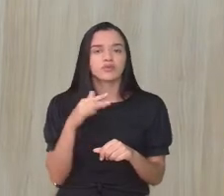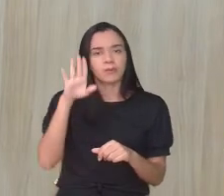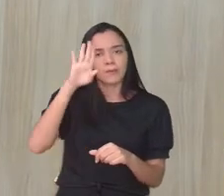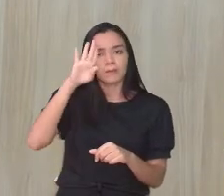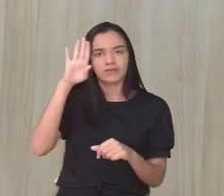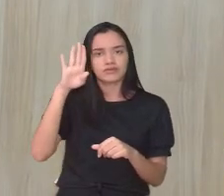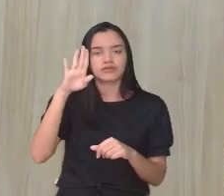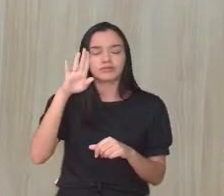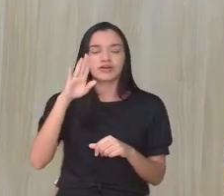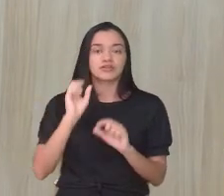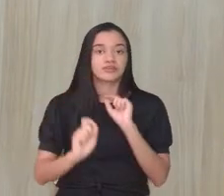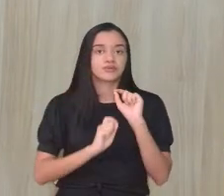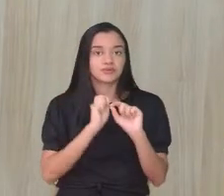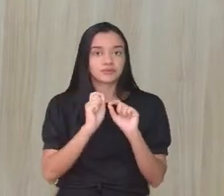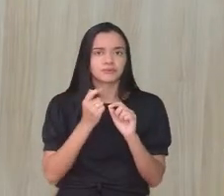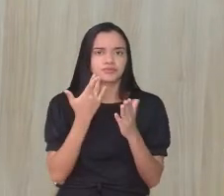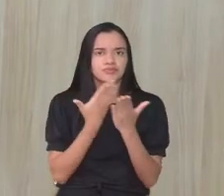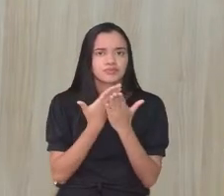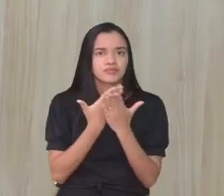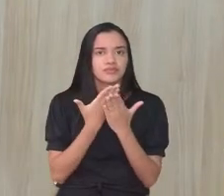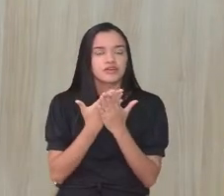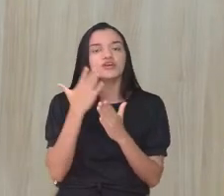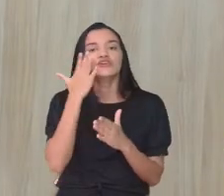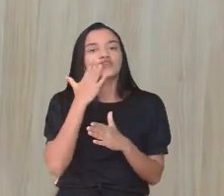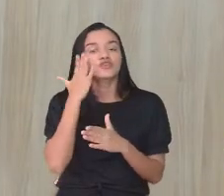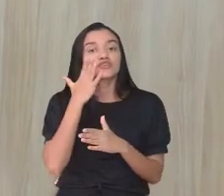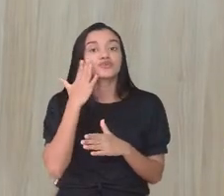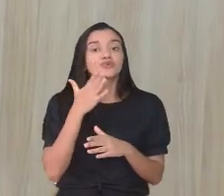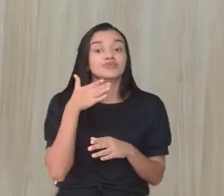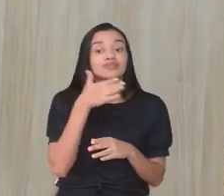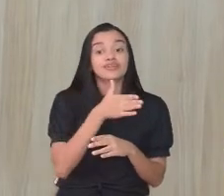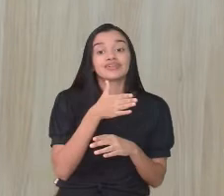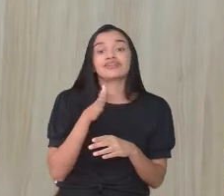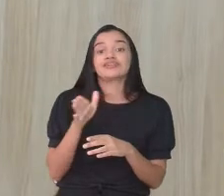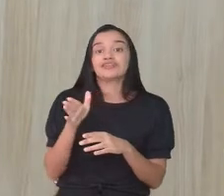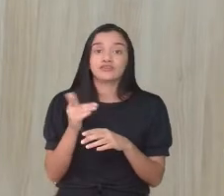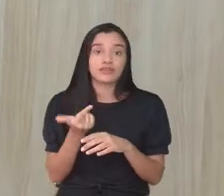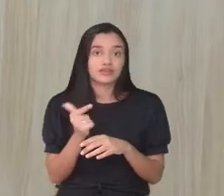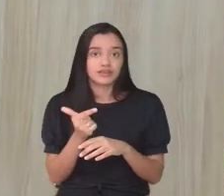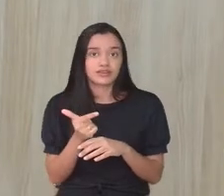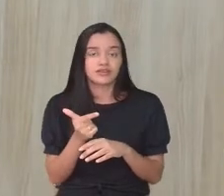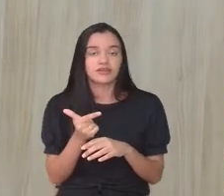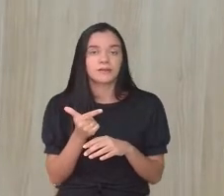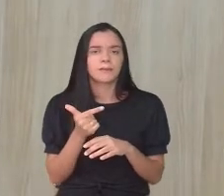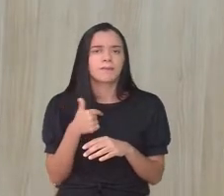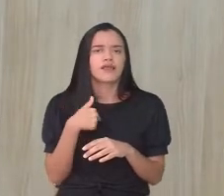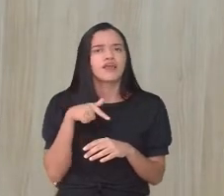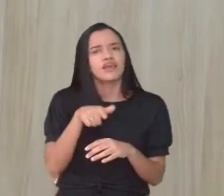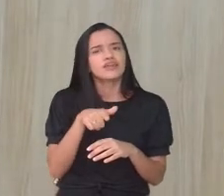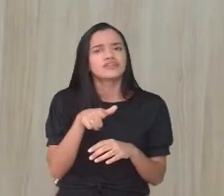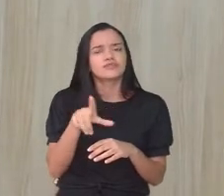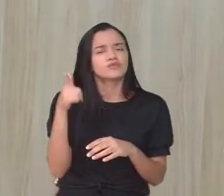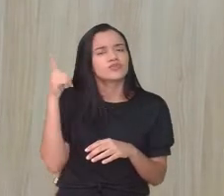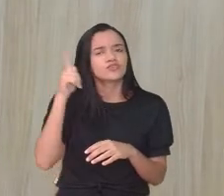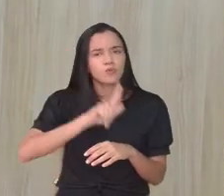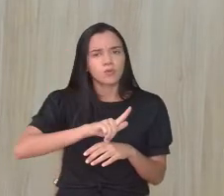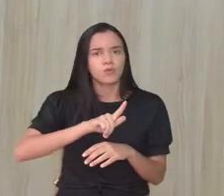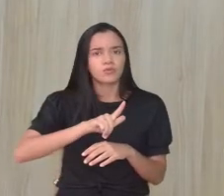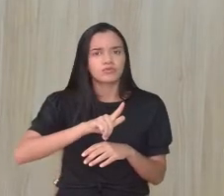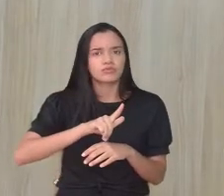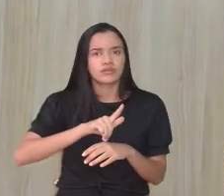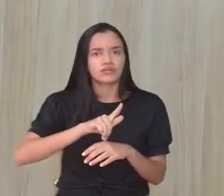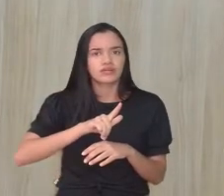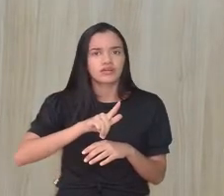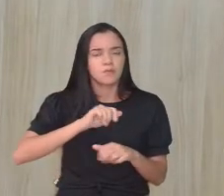principais atividades quando a gente está estudando o discurso direto e indireto é fazer essa mudança aí. Será que vocês conseguem fazer